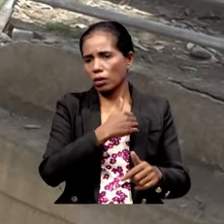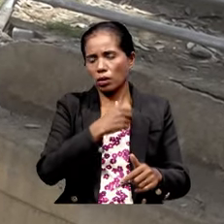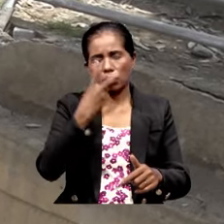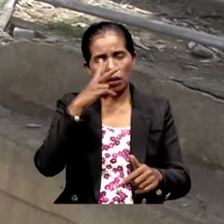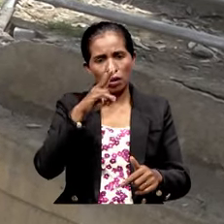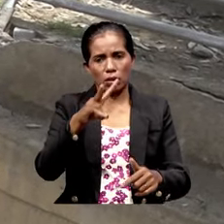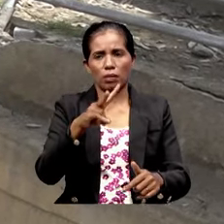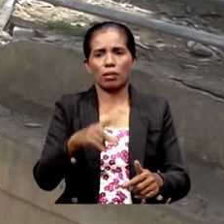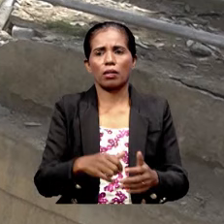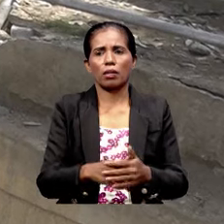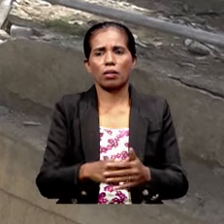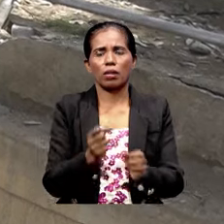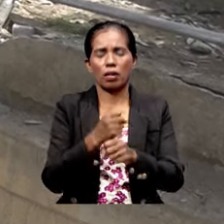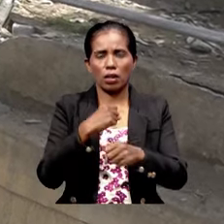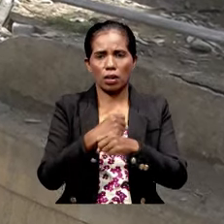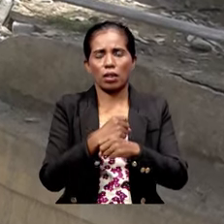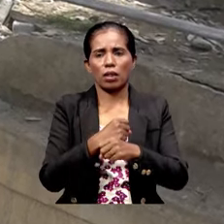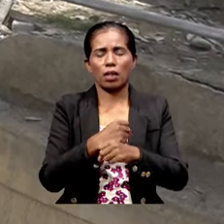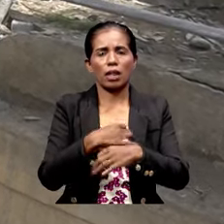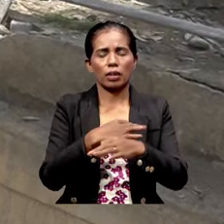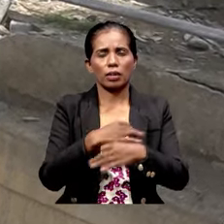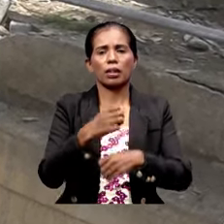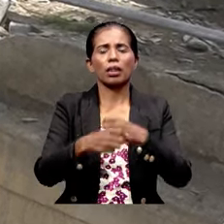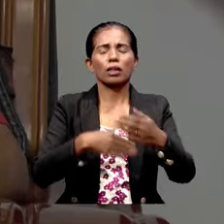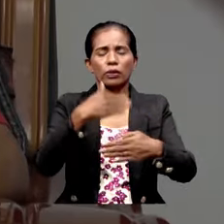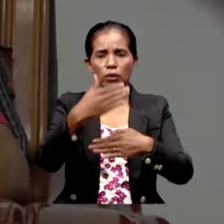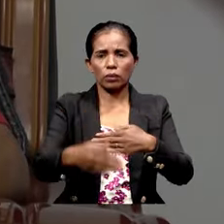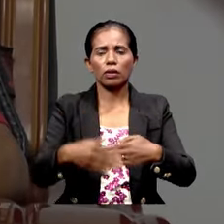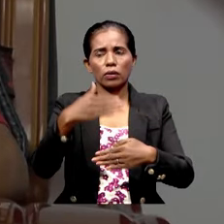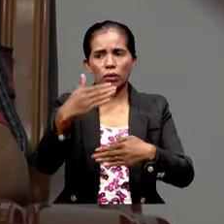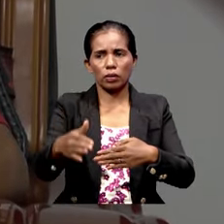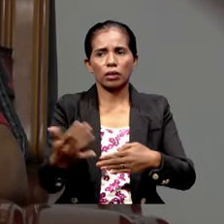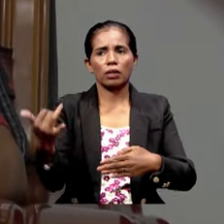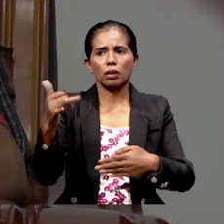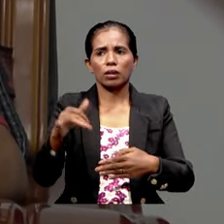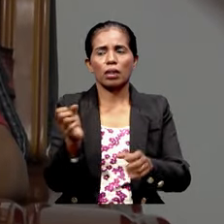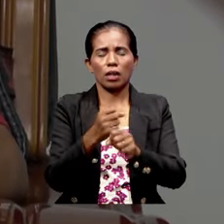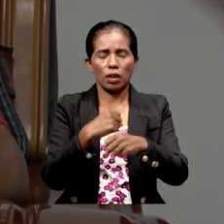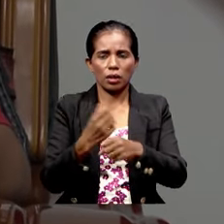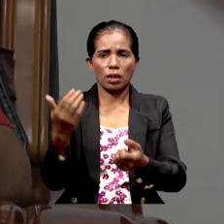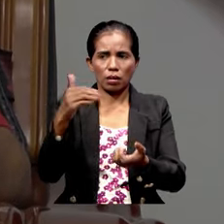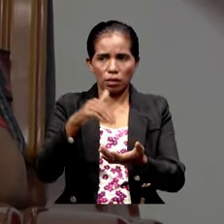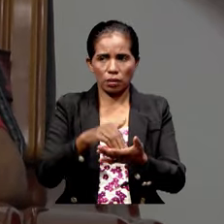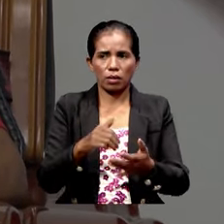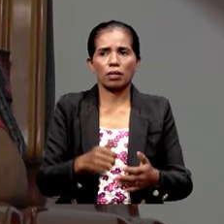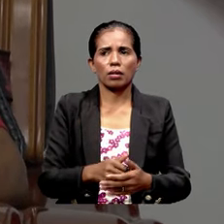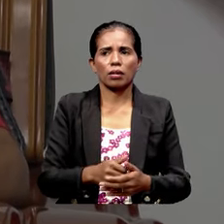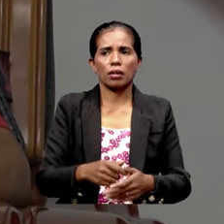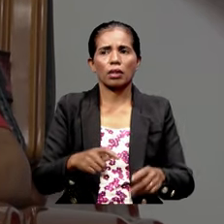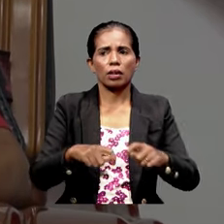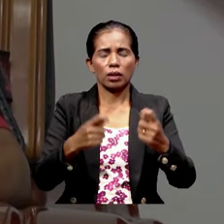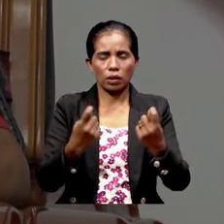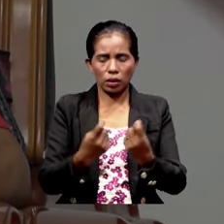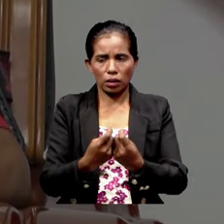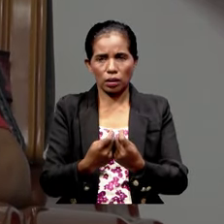manutenção rotina manutenção periódica ou se levou a reabilitação e a tipo de manutenção